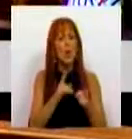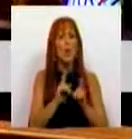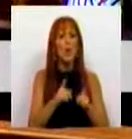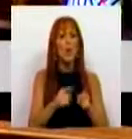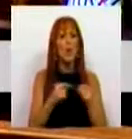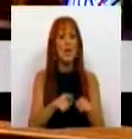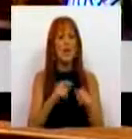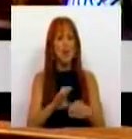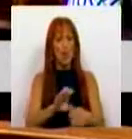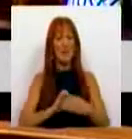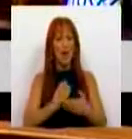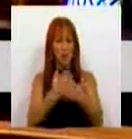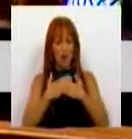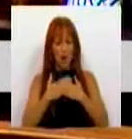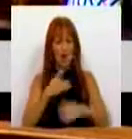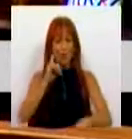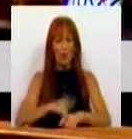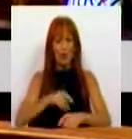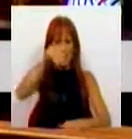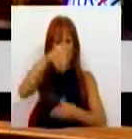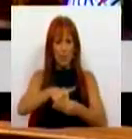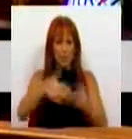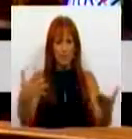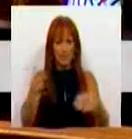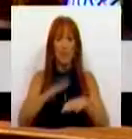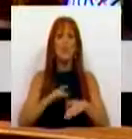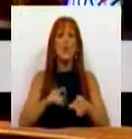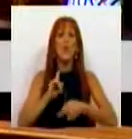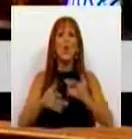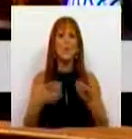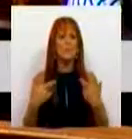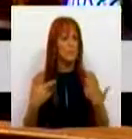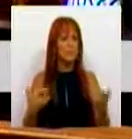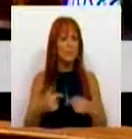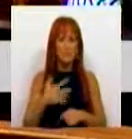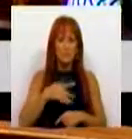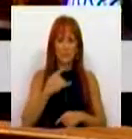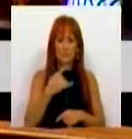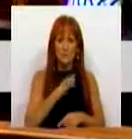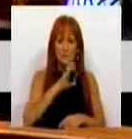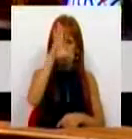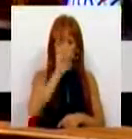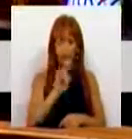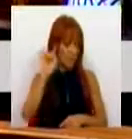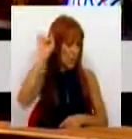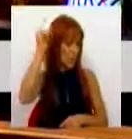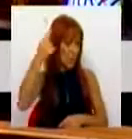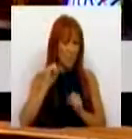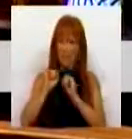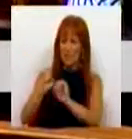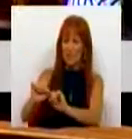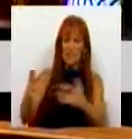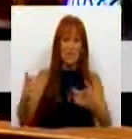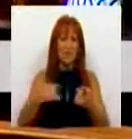que eles confiaram em nós no momento eleitoral. E por isso, aquilo que eu gostaria de dizer ao Sr. Ministro, apesar da